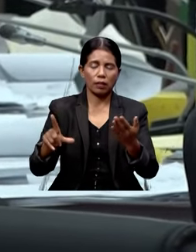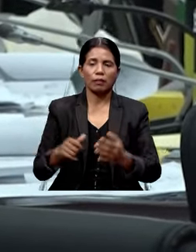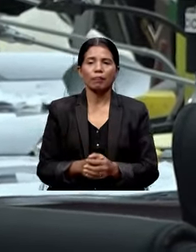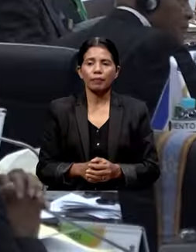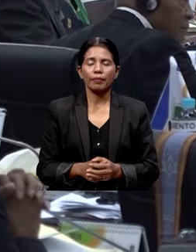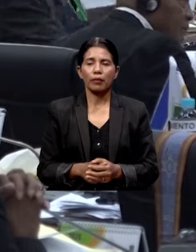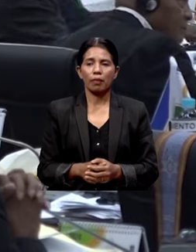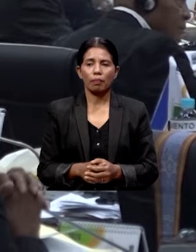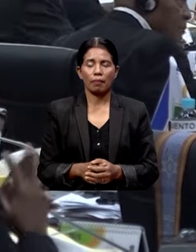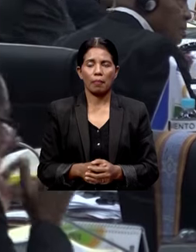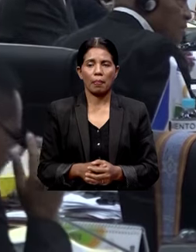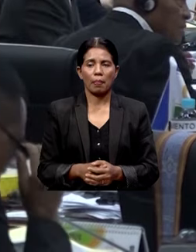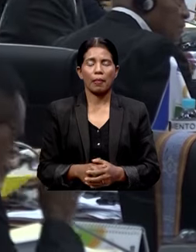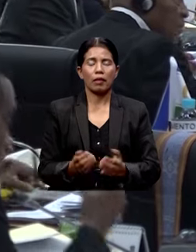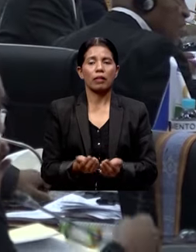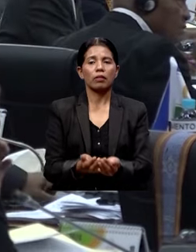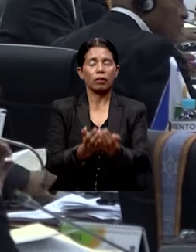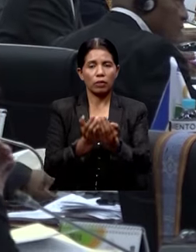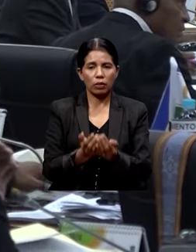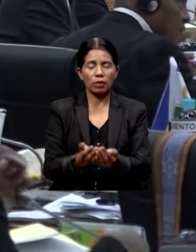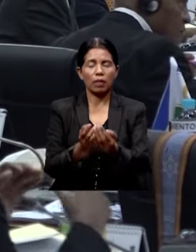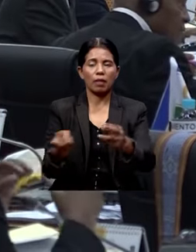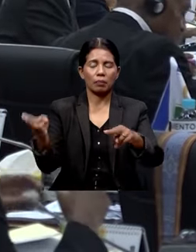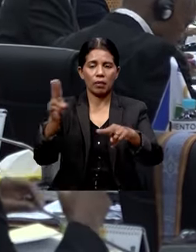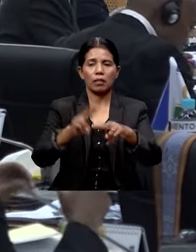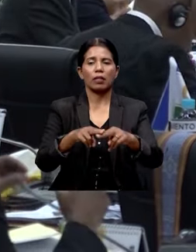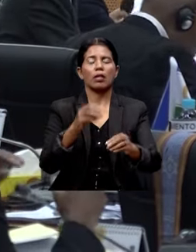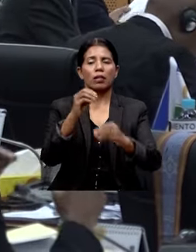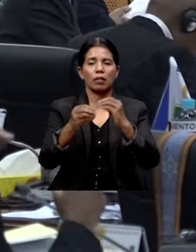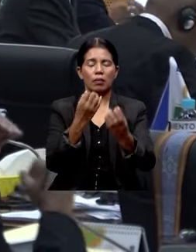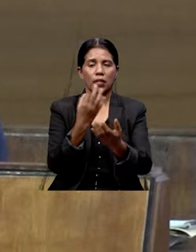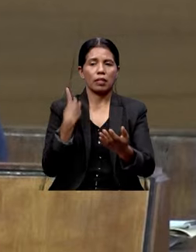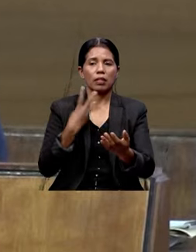Rone aumenta também e tania orçamento.